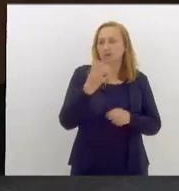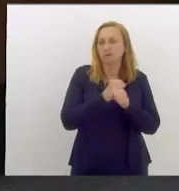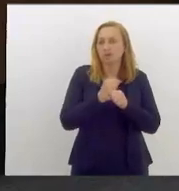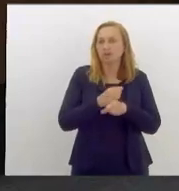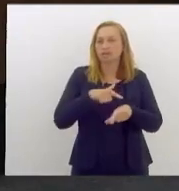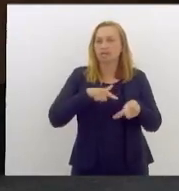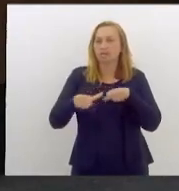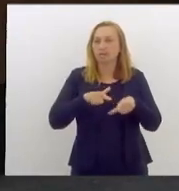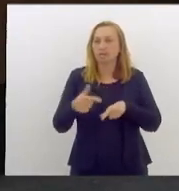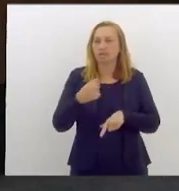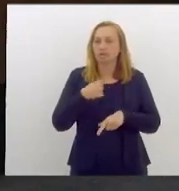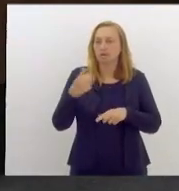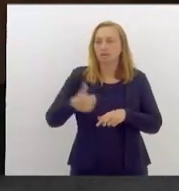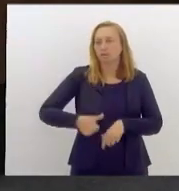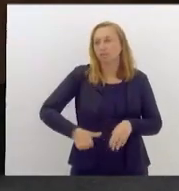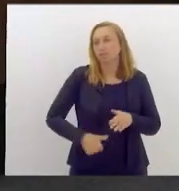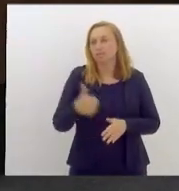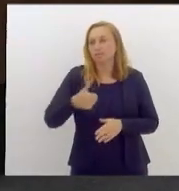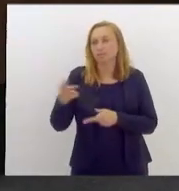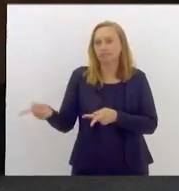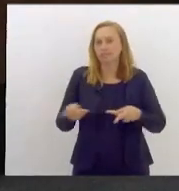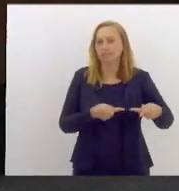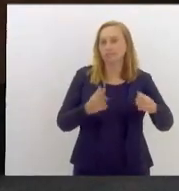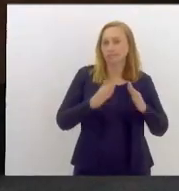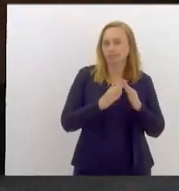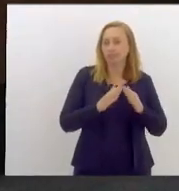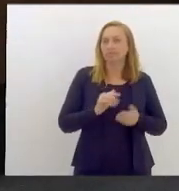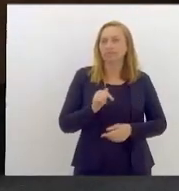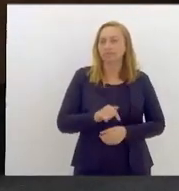que elas estão visitando a casa aqui